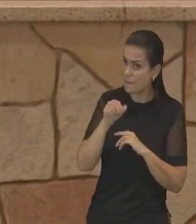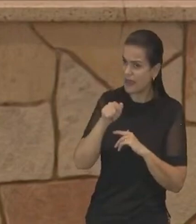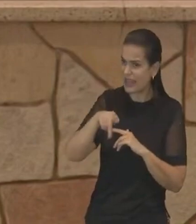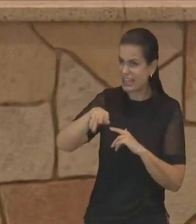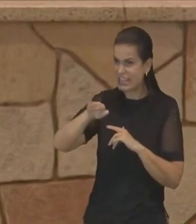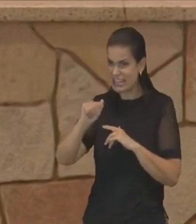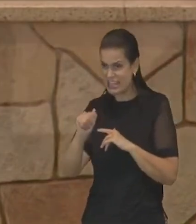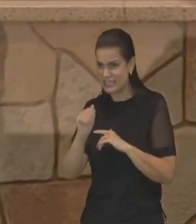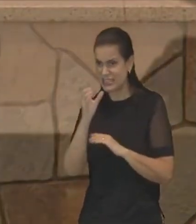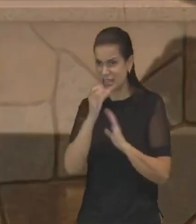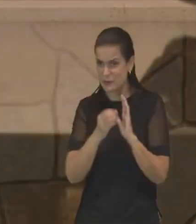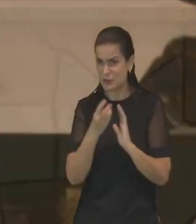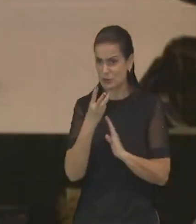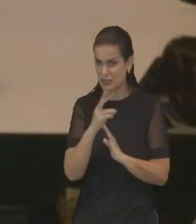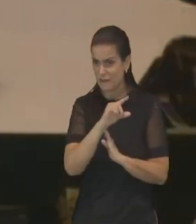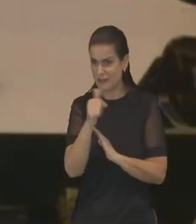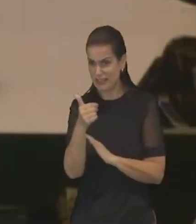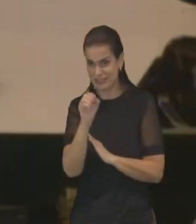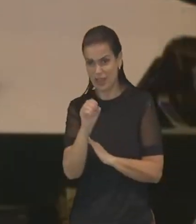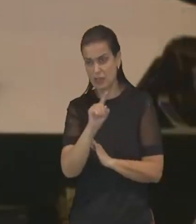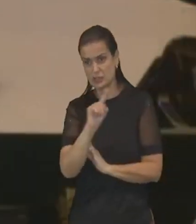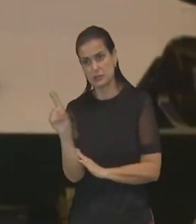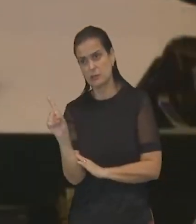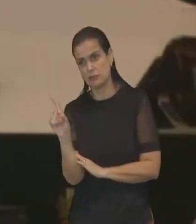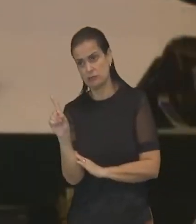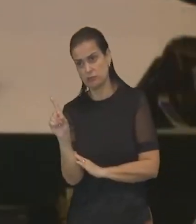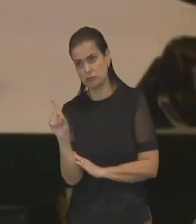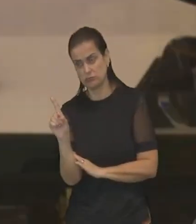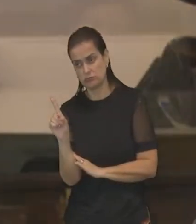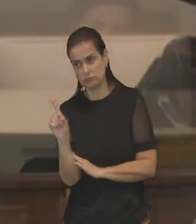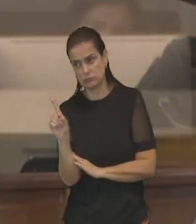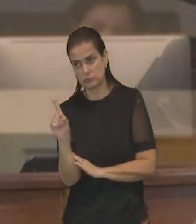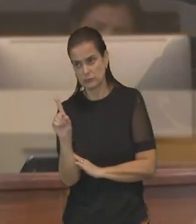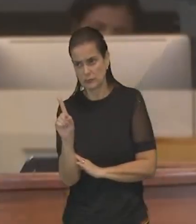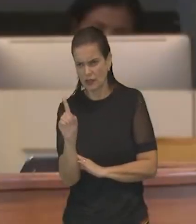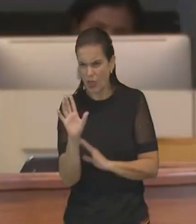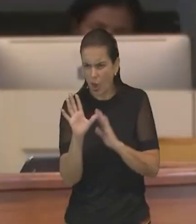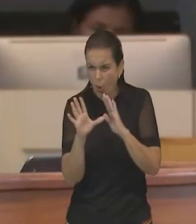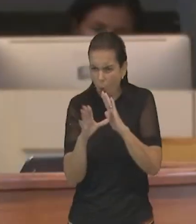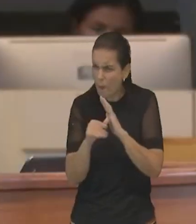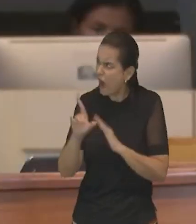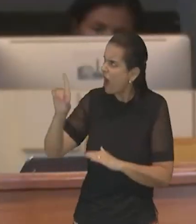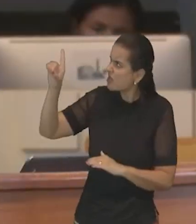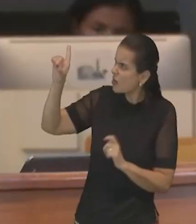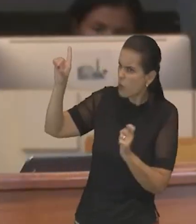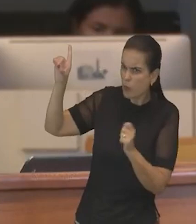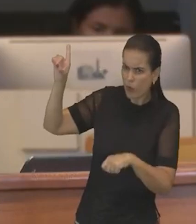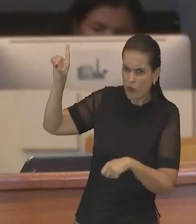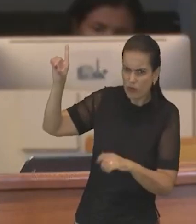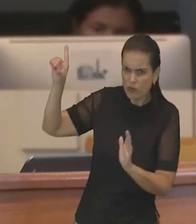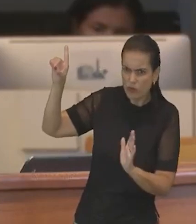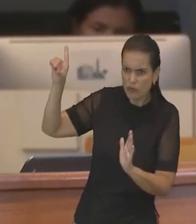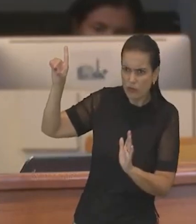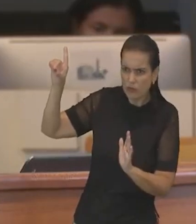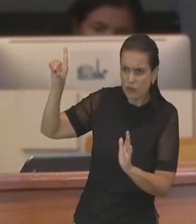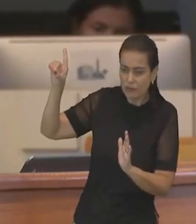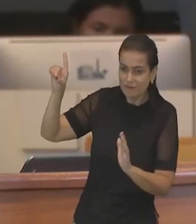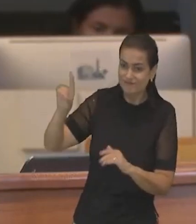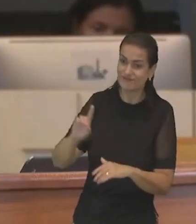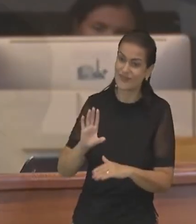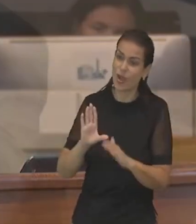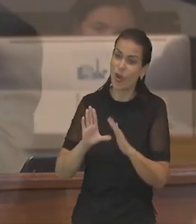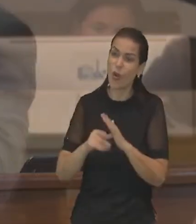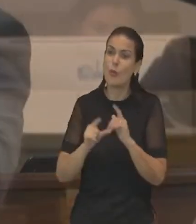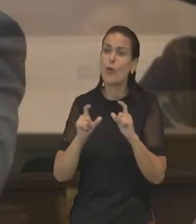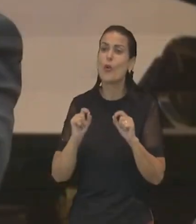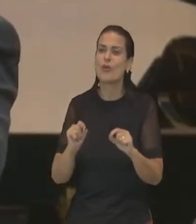gente teria que se aprofundar muito. Roubará o homem a Deus? É a pergunta que ele faz. Vós me roubais nos dízimos e